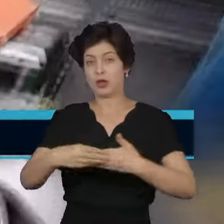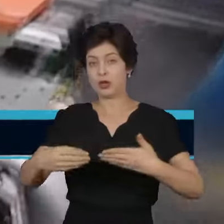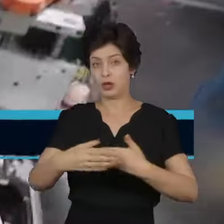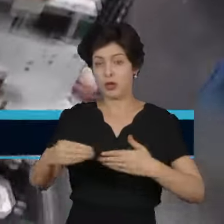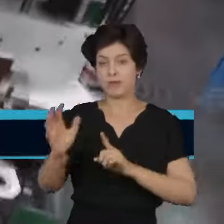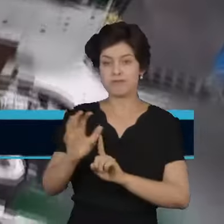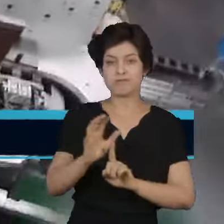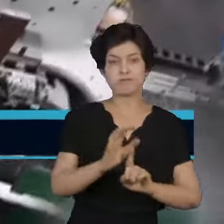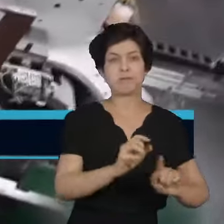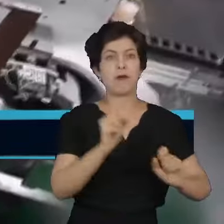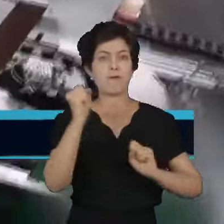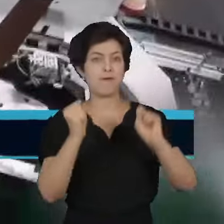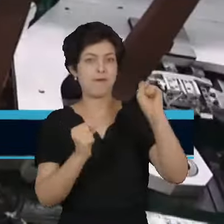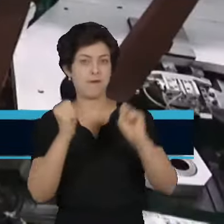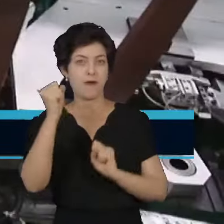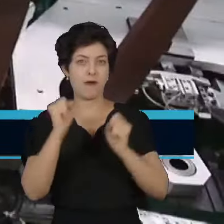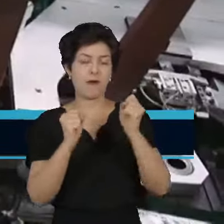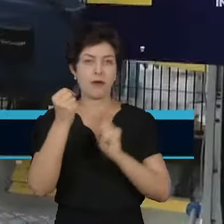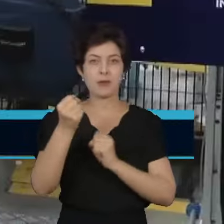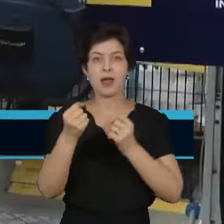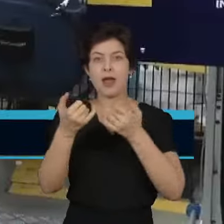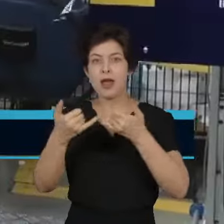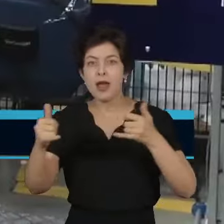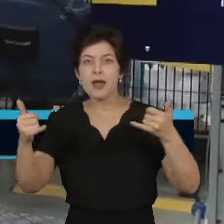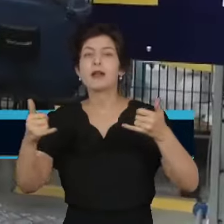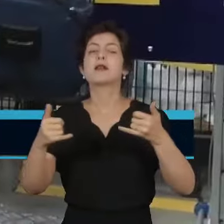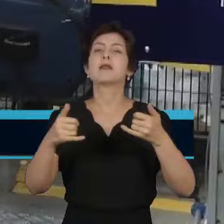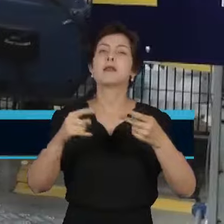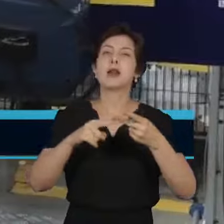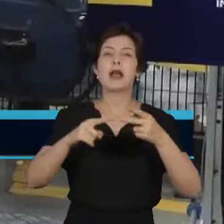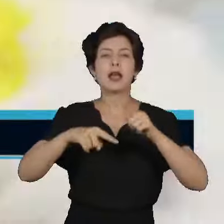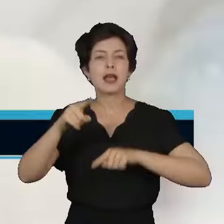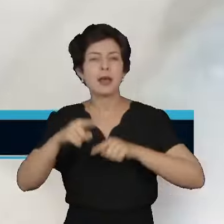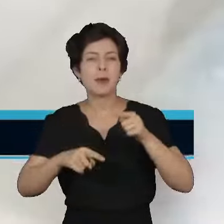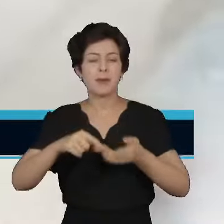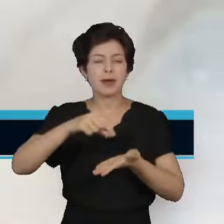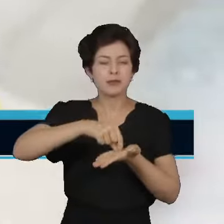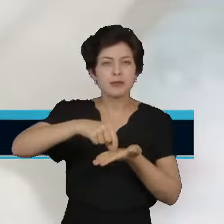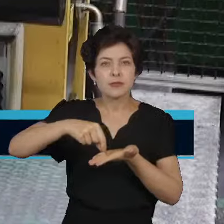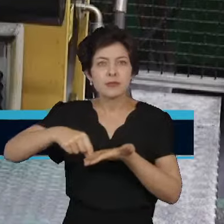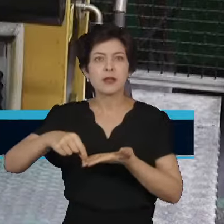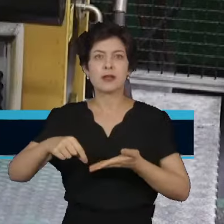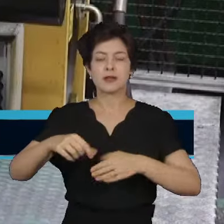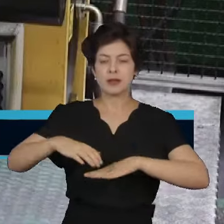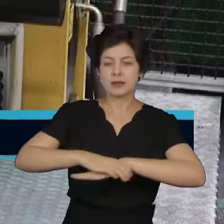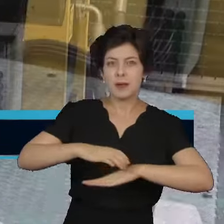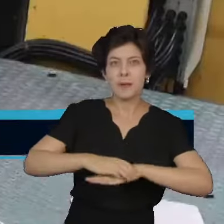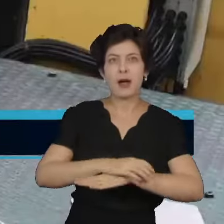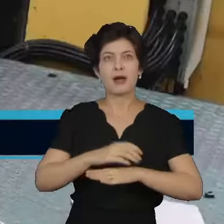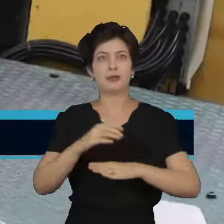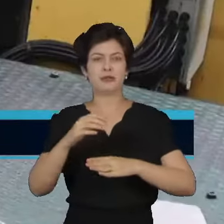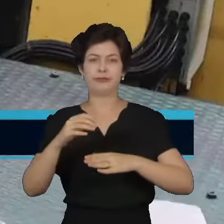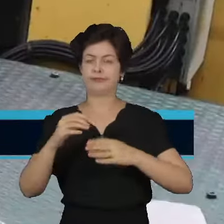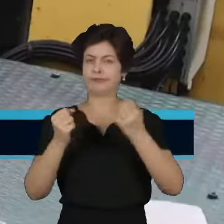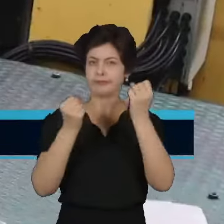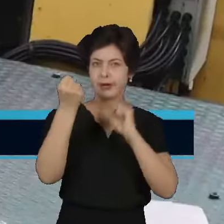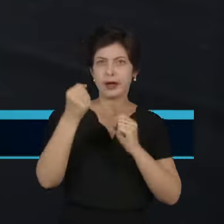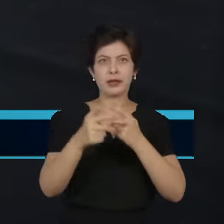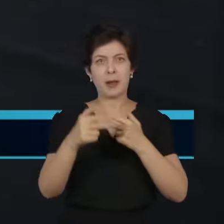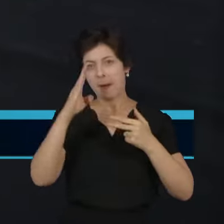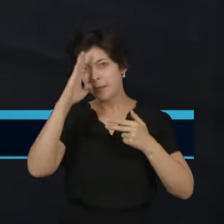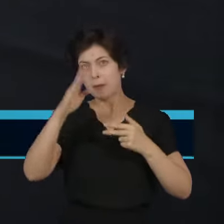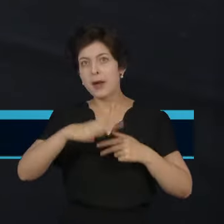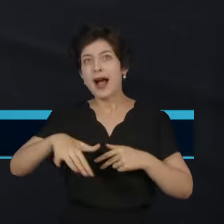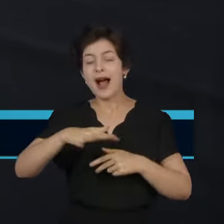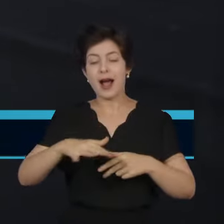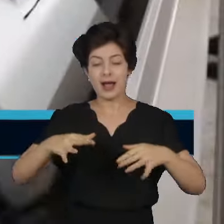afetando os fabricantes de produtos eletrônicos, equipamentos elétricos, calçados, máquinas e, principalmente a